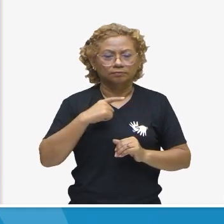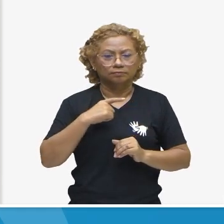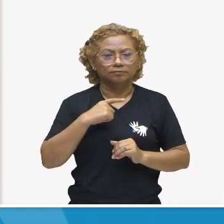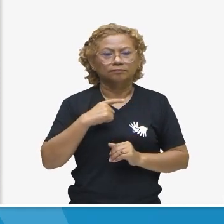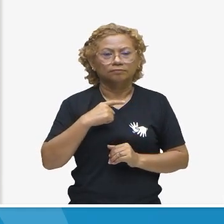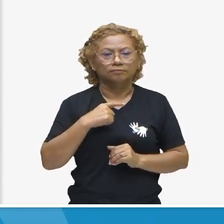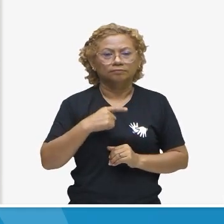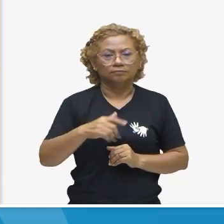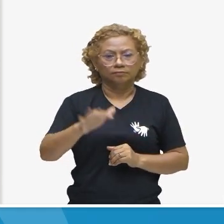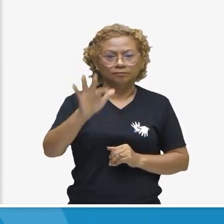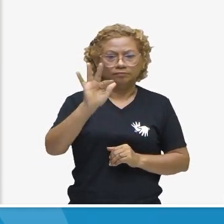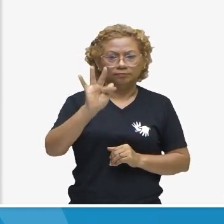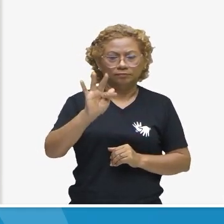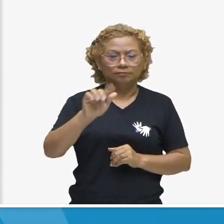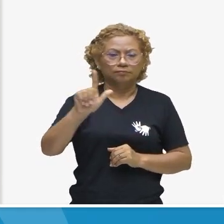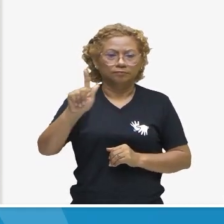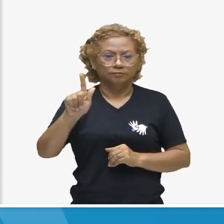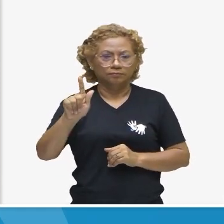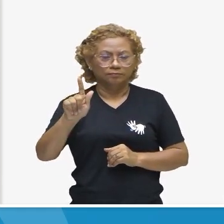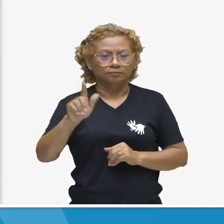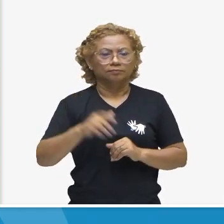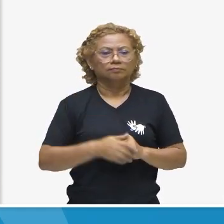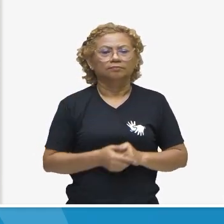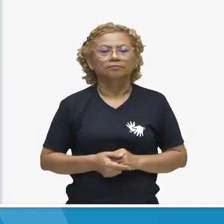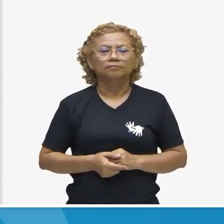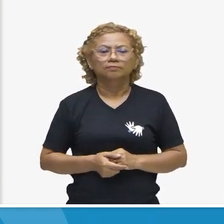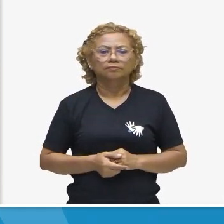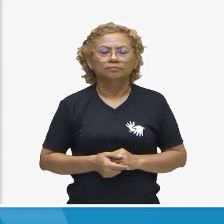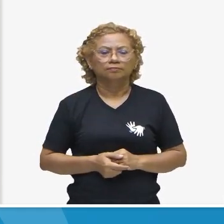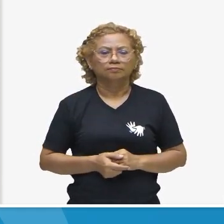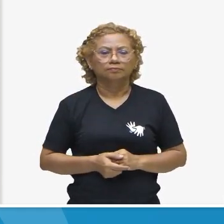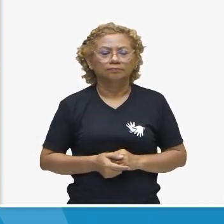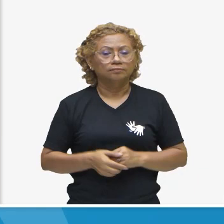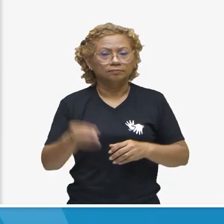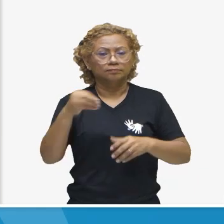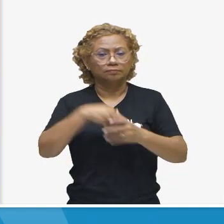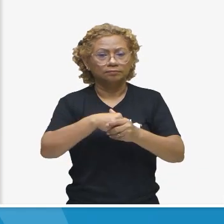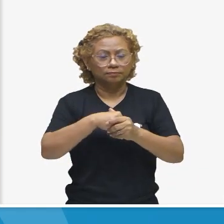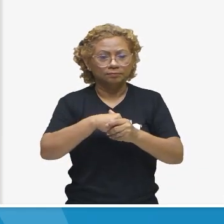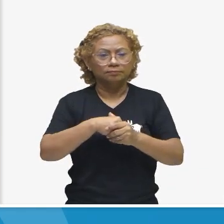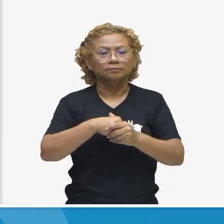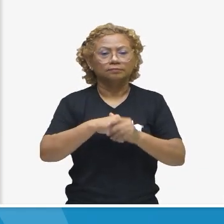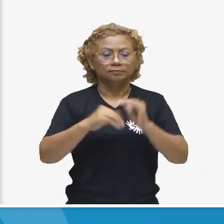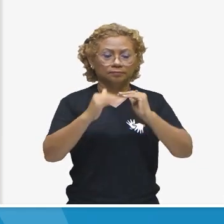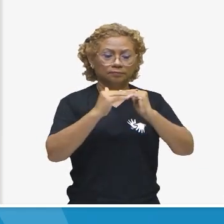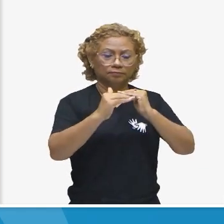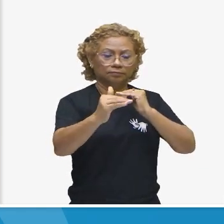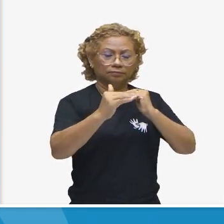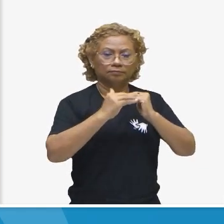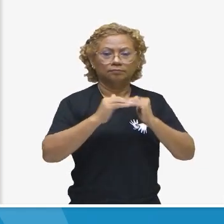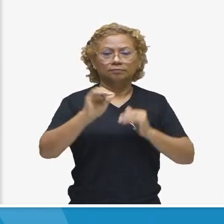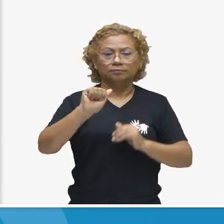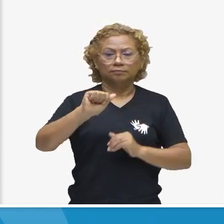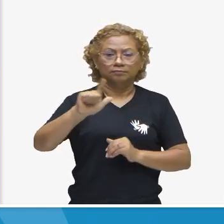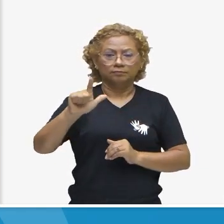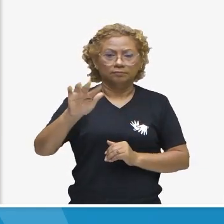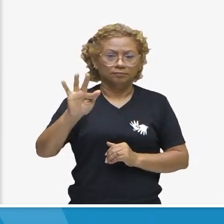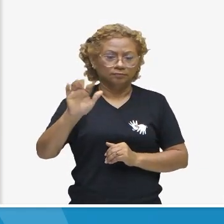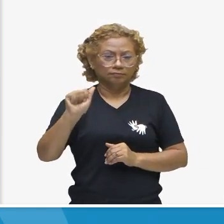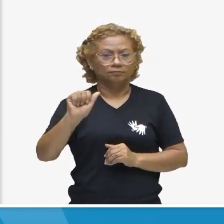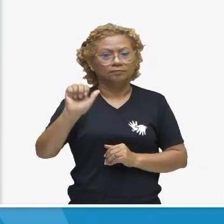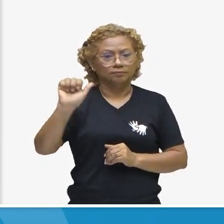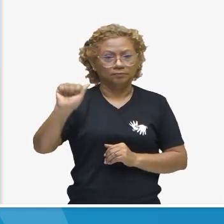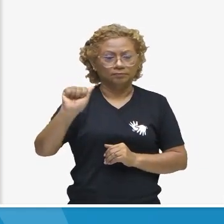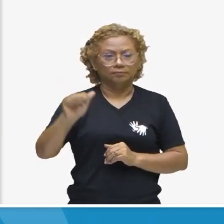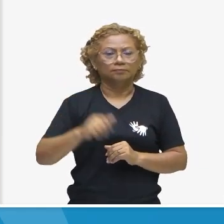está sendo projetado sobre o plano alfa. Tanto o plano G quanto o plano F, eles vão